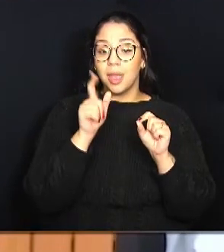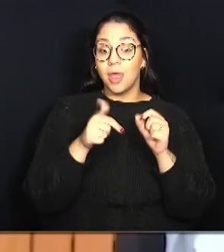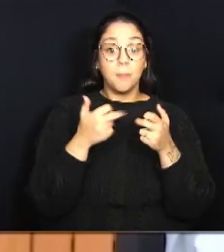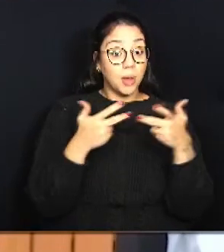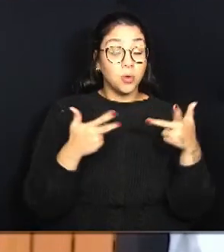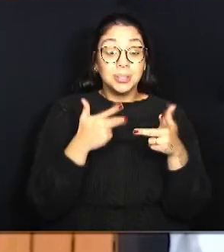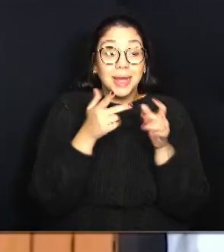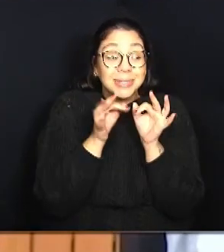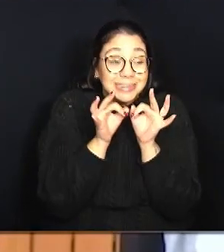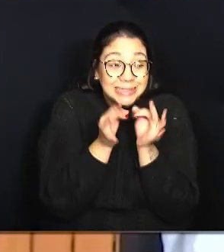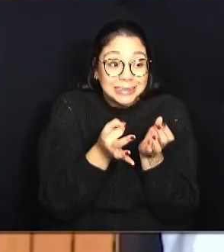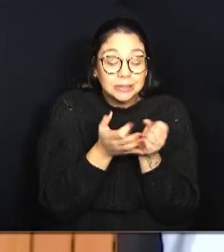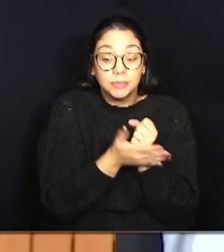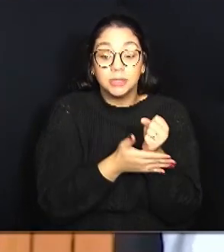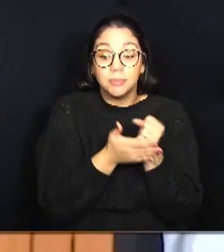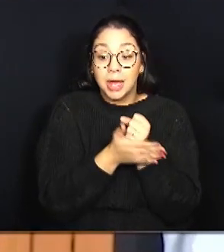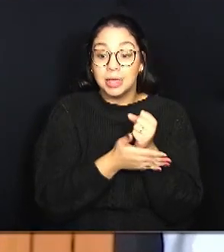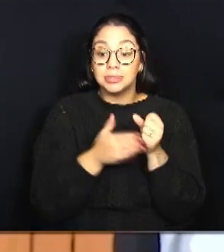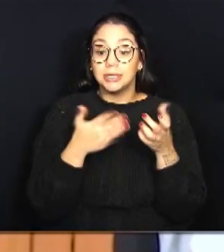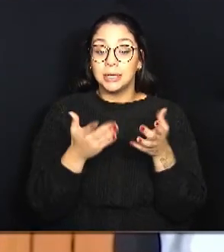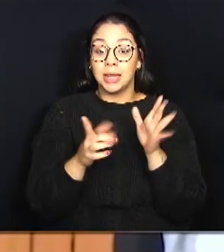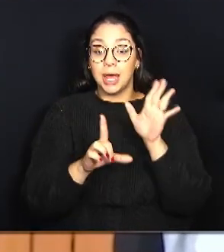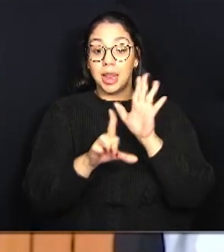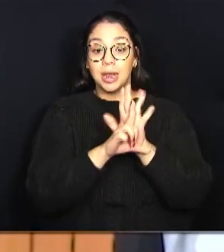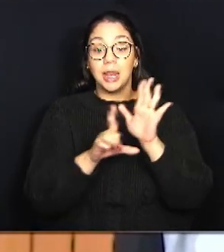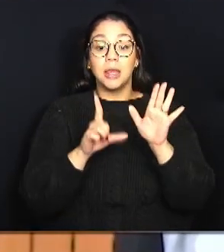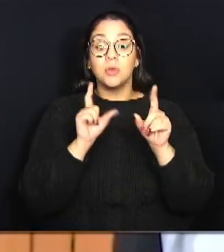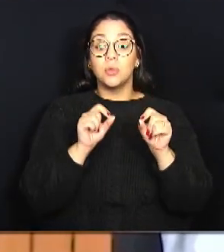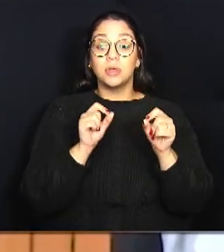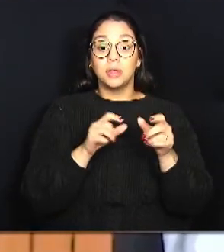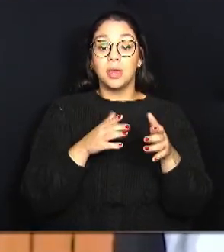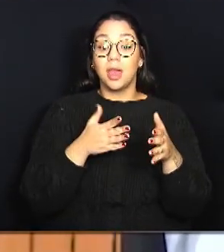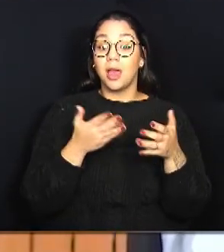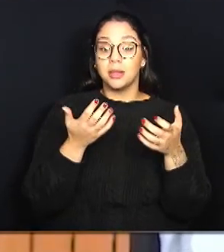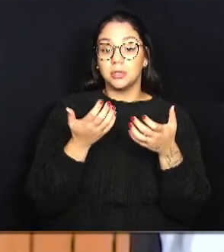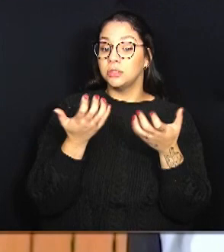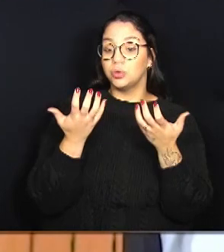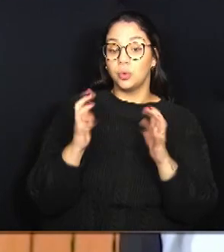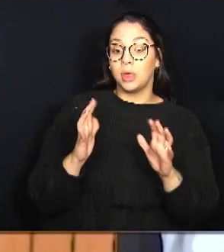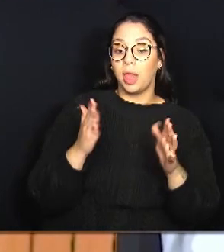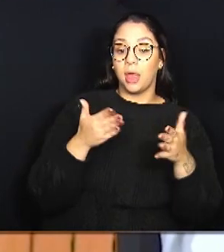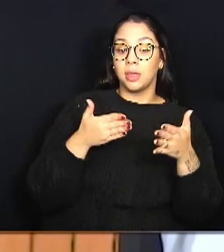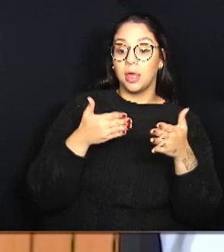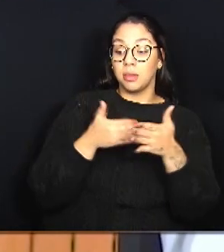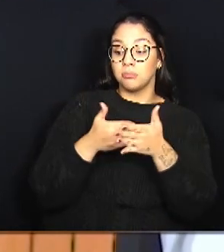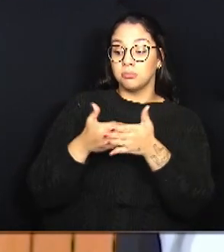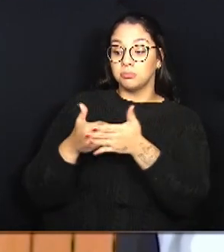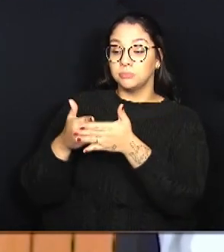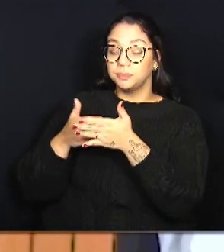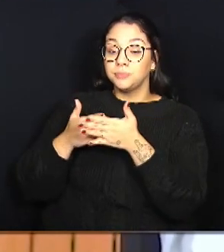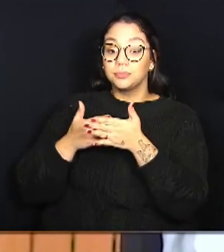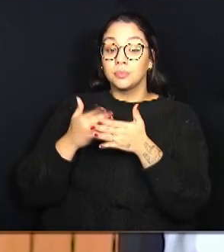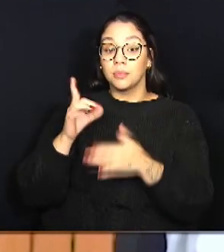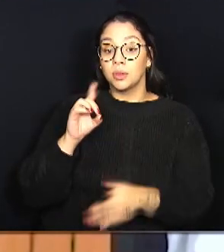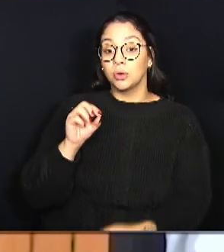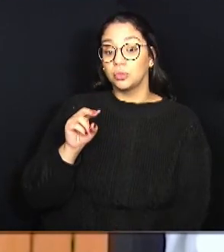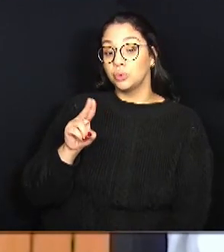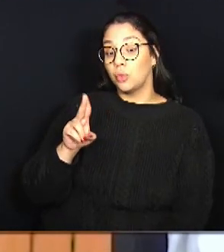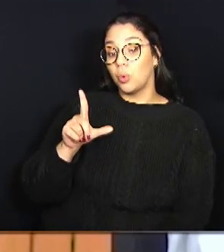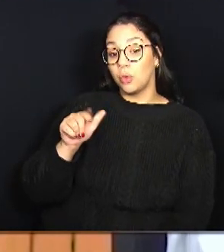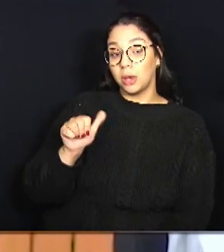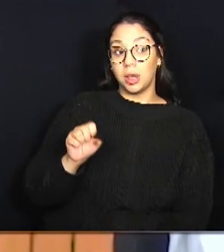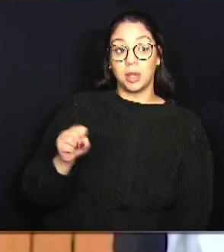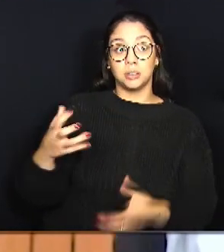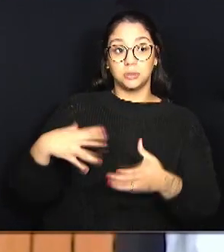tão básica, né? A lei ela impede a proibição da entrada das doulas nos equipamentos, né, nos